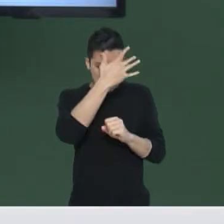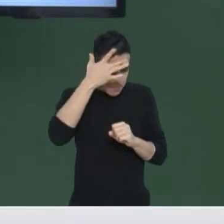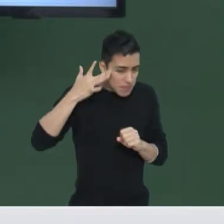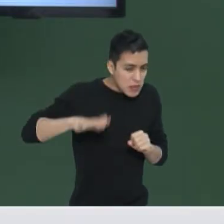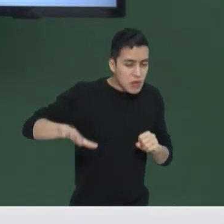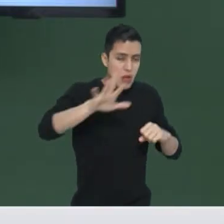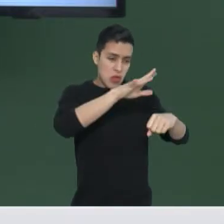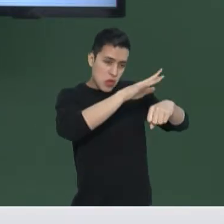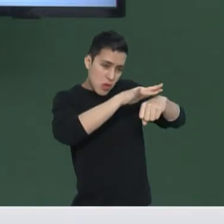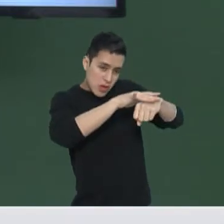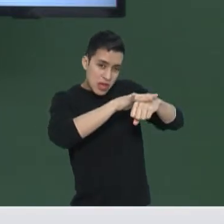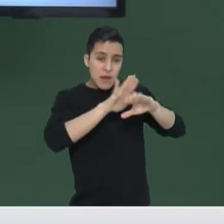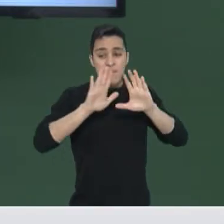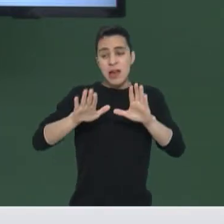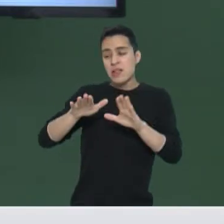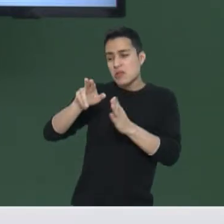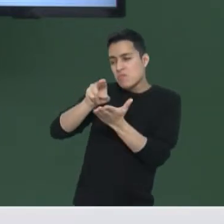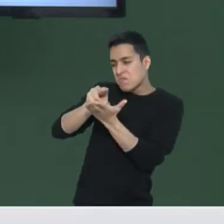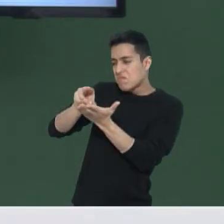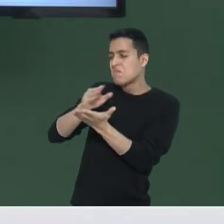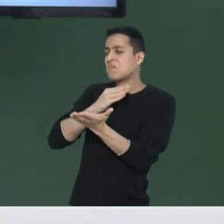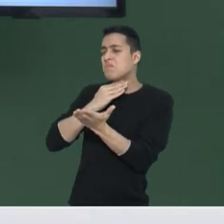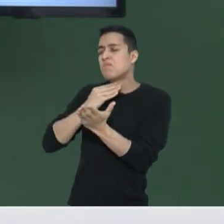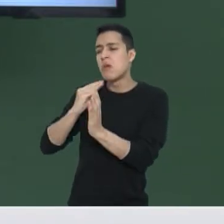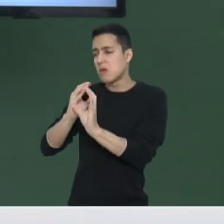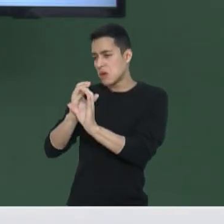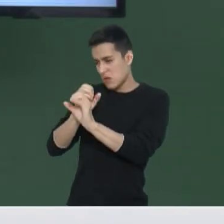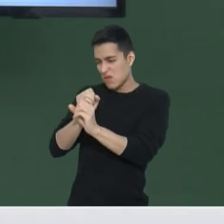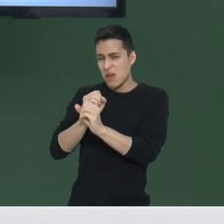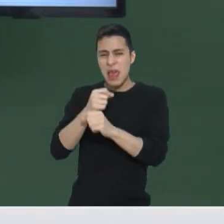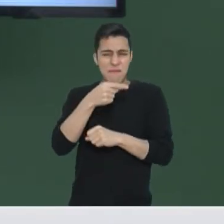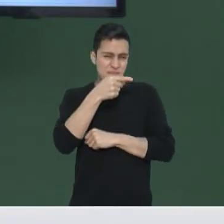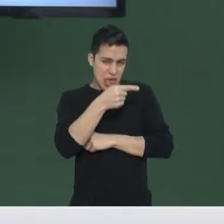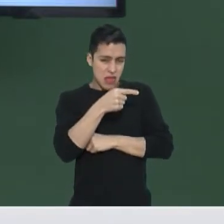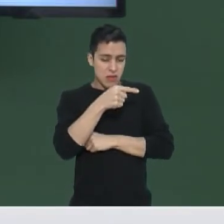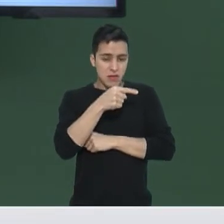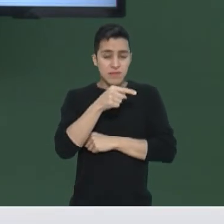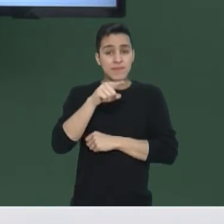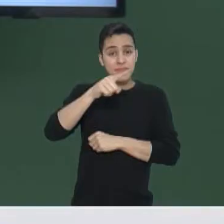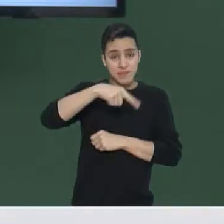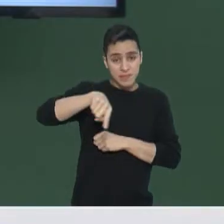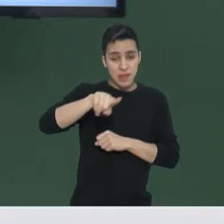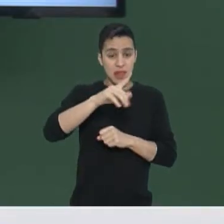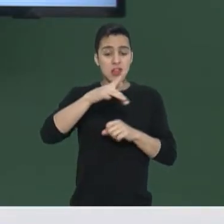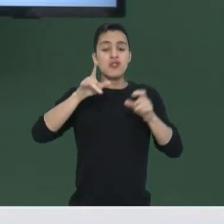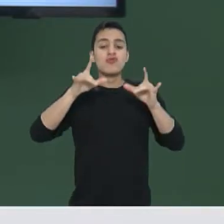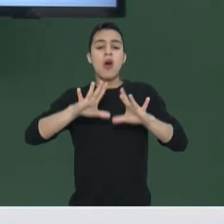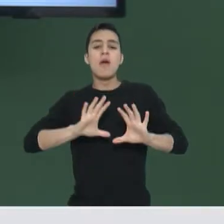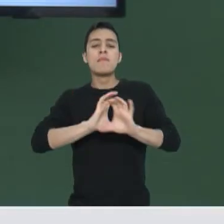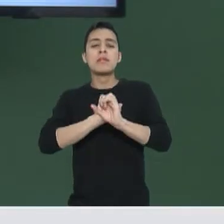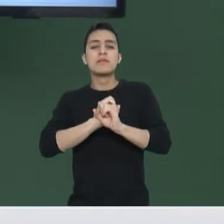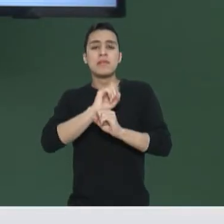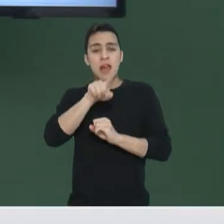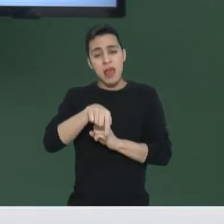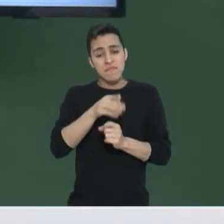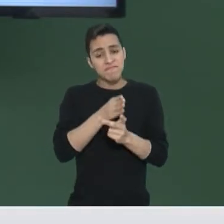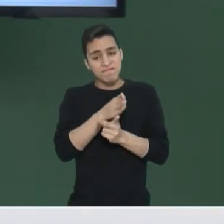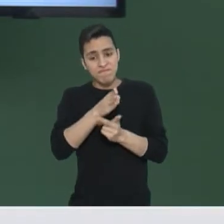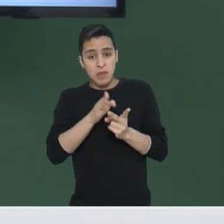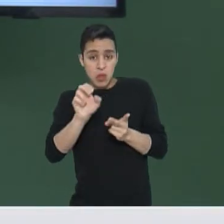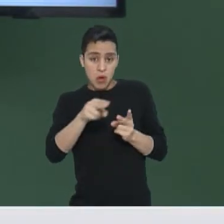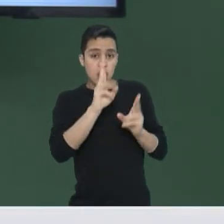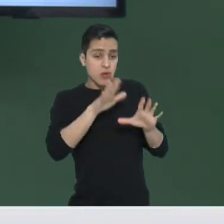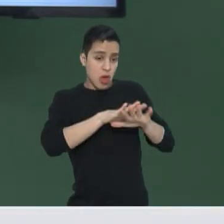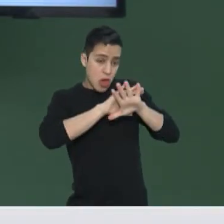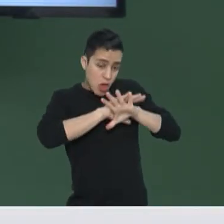casos e tirar o número de óbitos, que é uma continha de menos, essas pessoas que sobram aqui, tem duas opções para elas. Ou